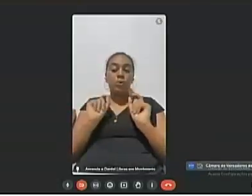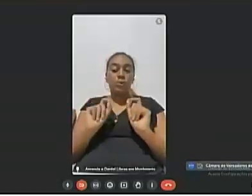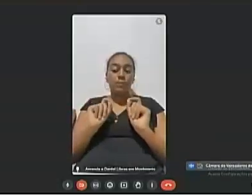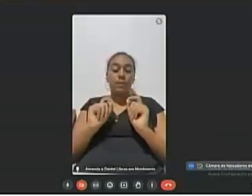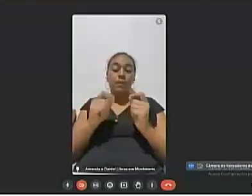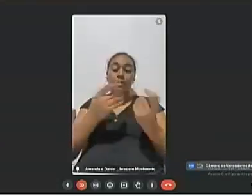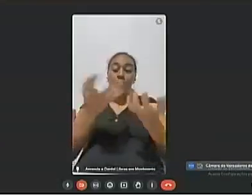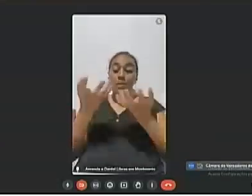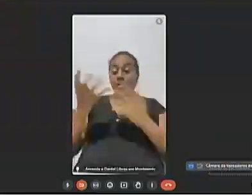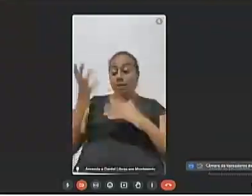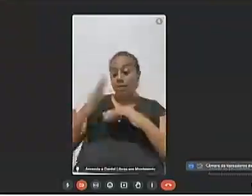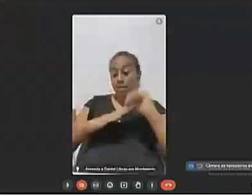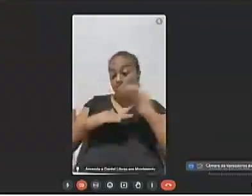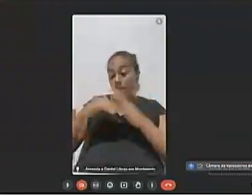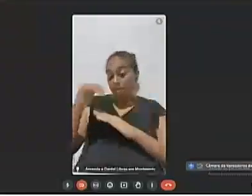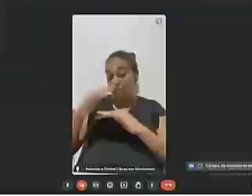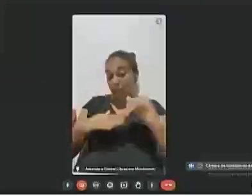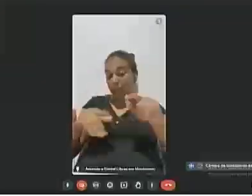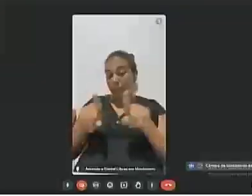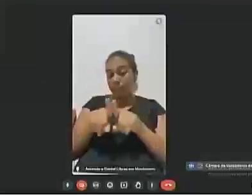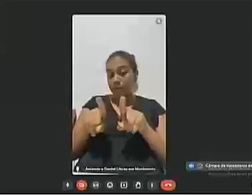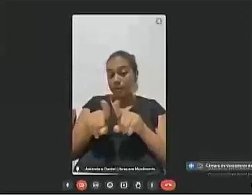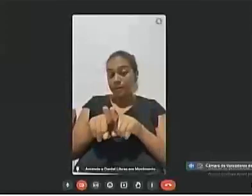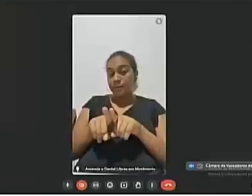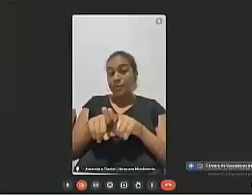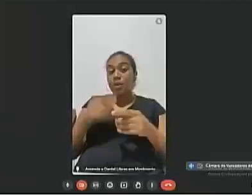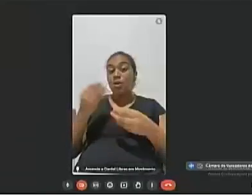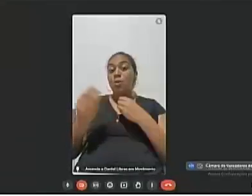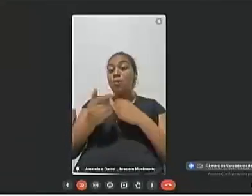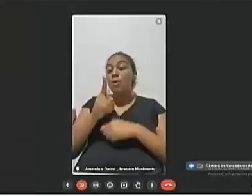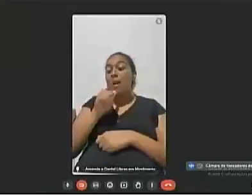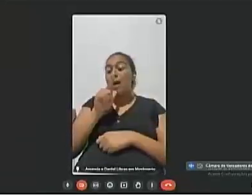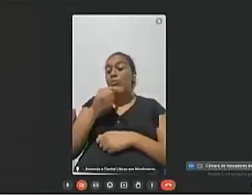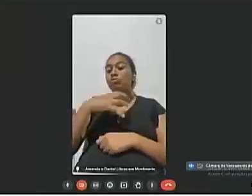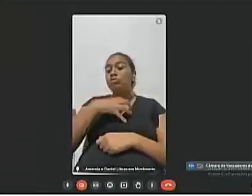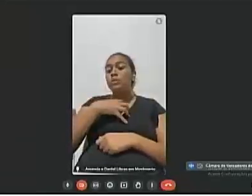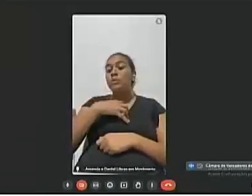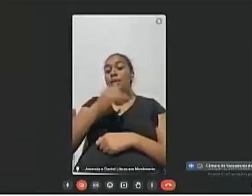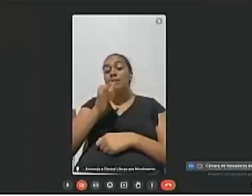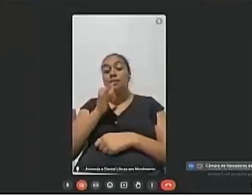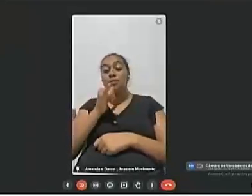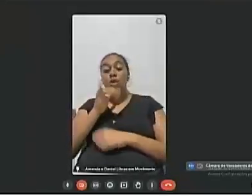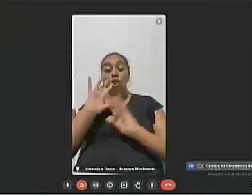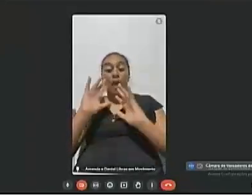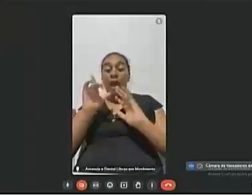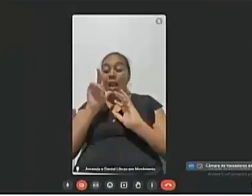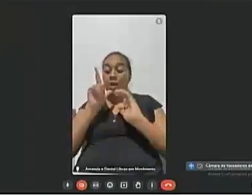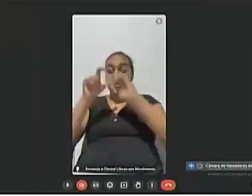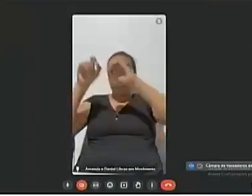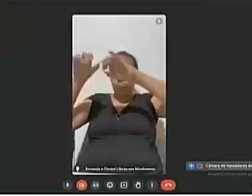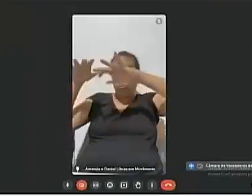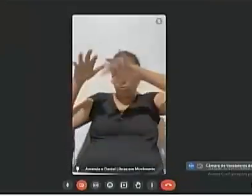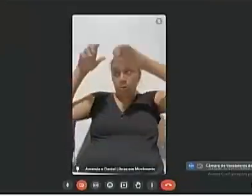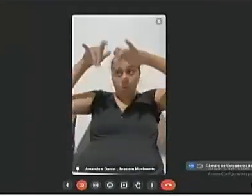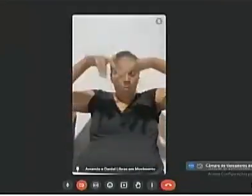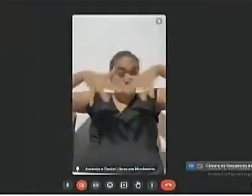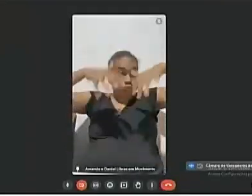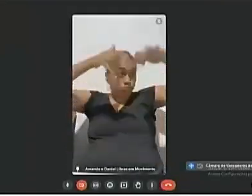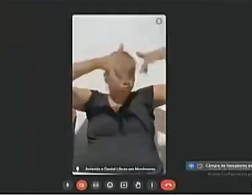em prática, né? Como a água se comporta, né? Então ela cai em toda a extensão do